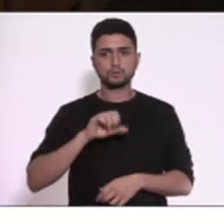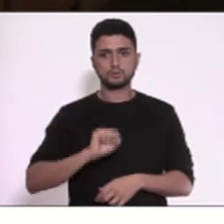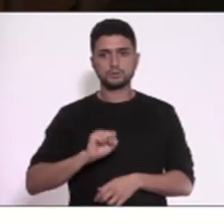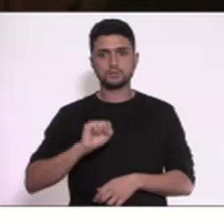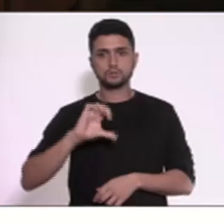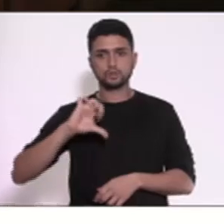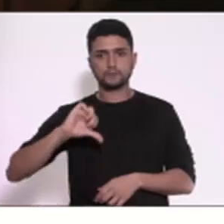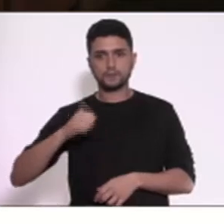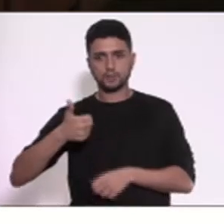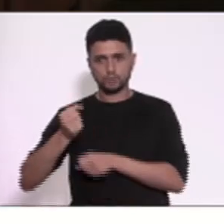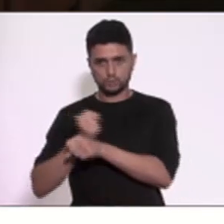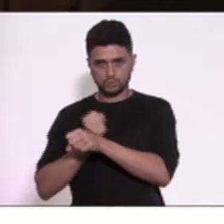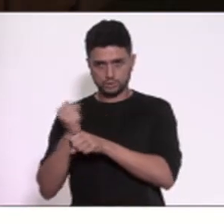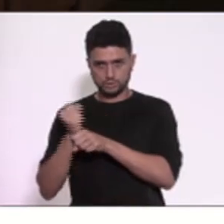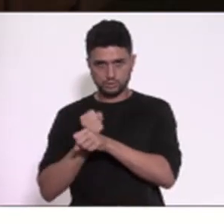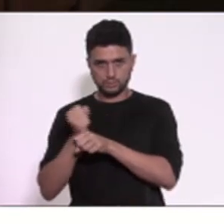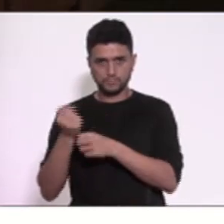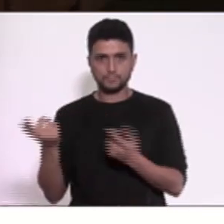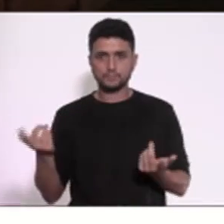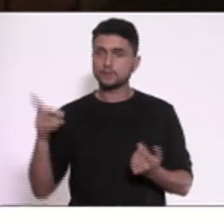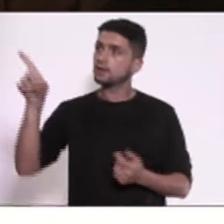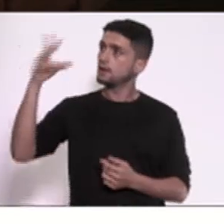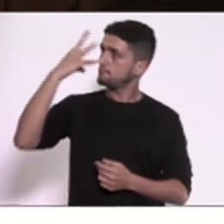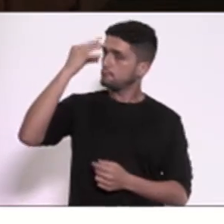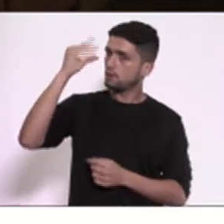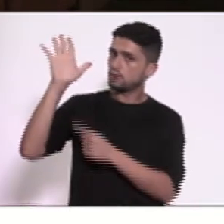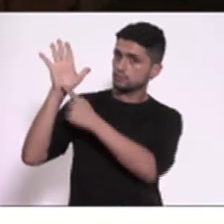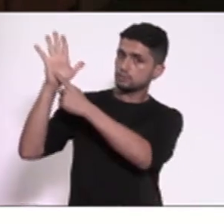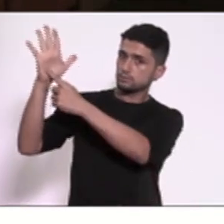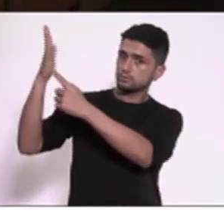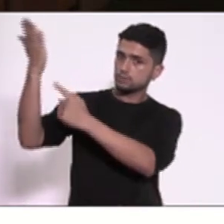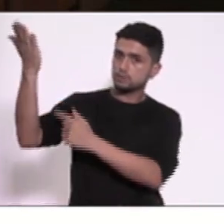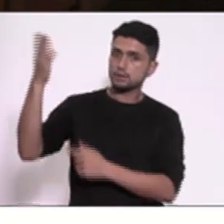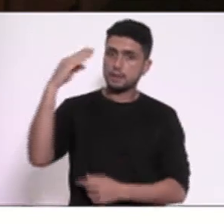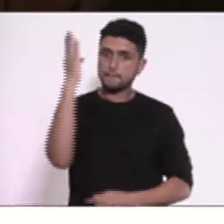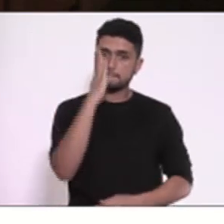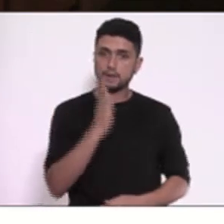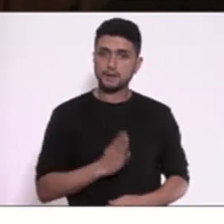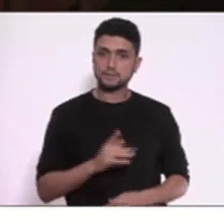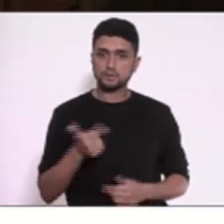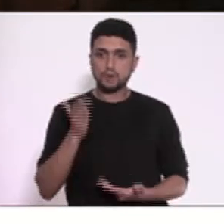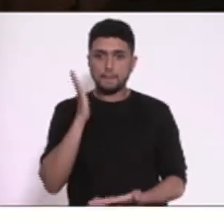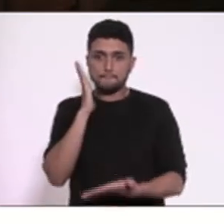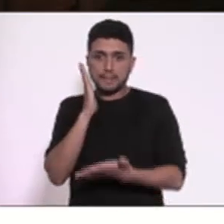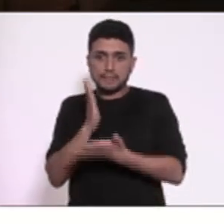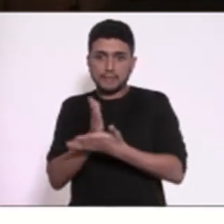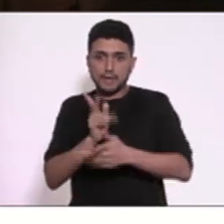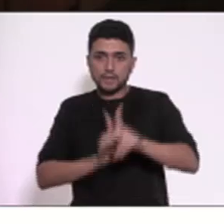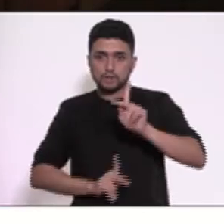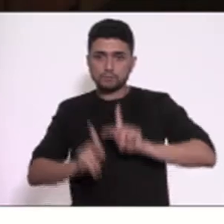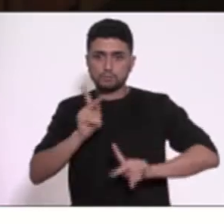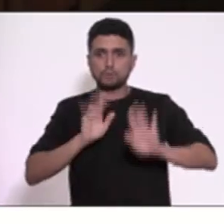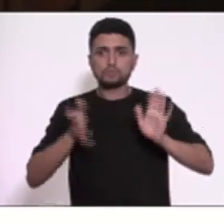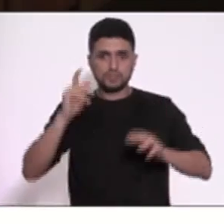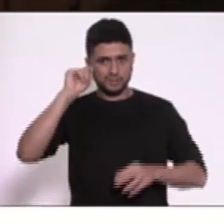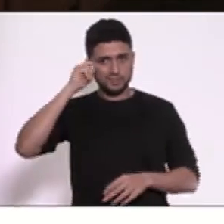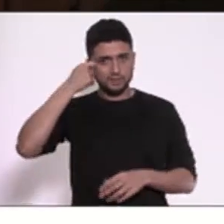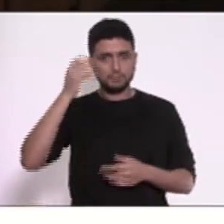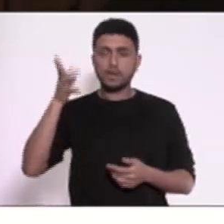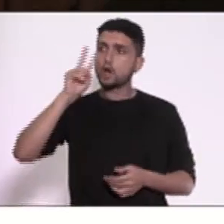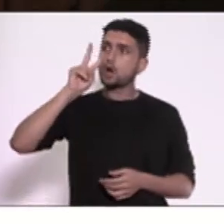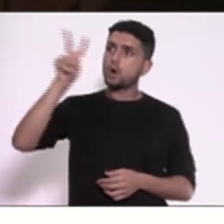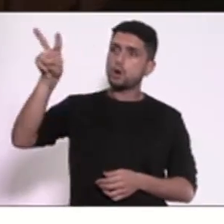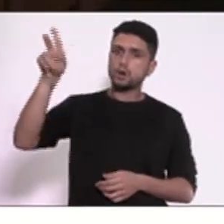em 1891, o Brasil já tinha quase metade da sua população negra. Mas você olha para esse quadro,